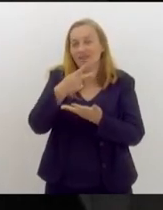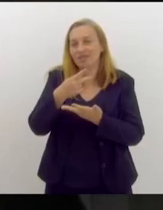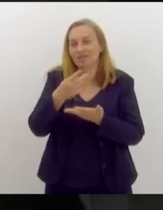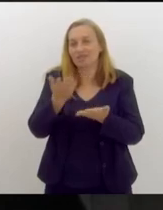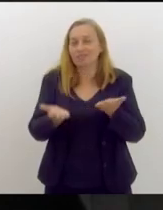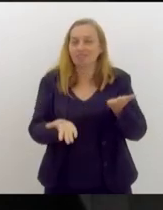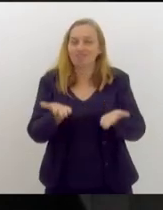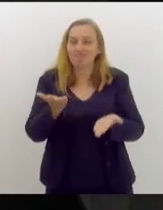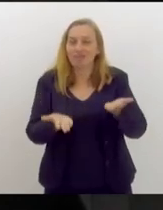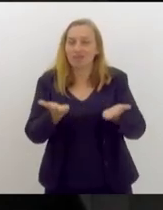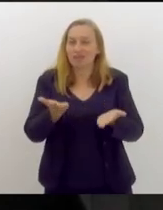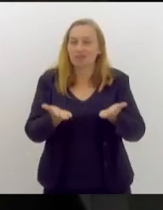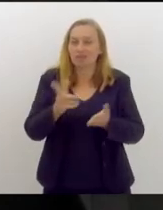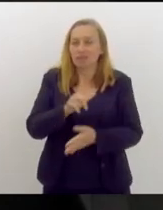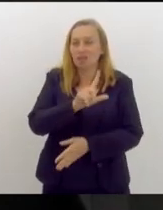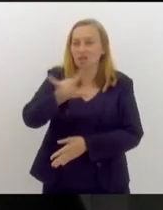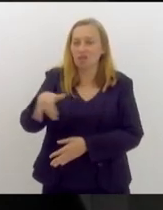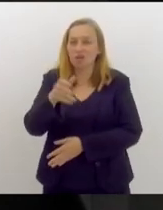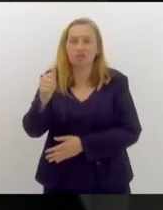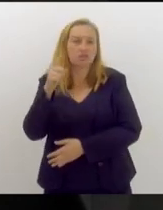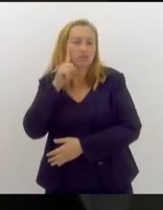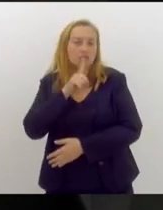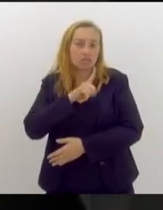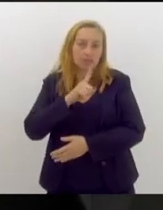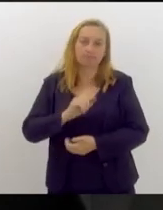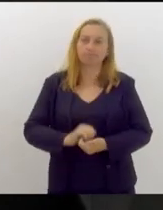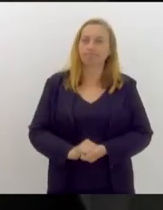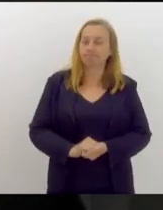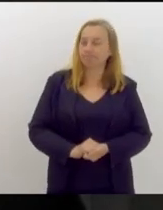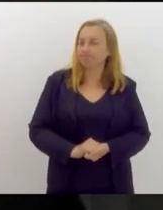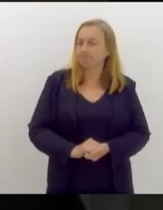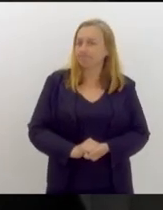Americanas absolutamente inacreditáveis